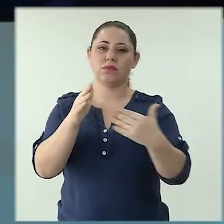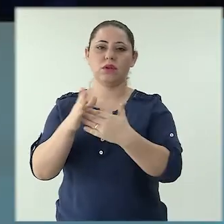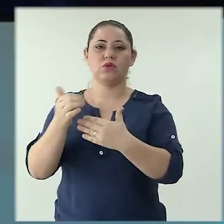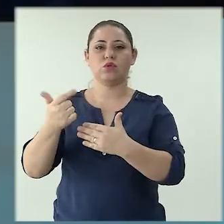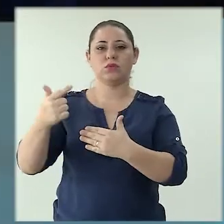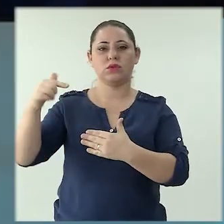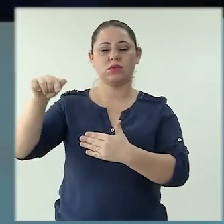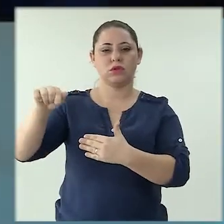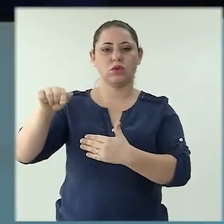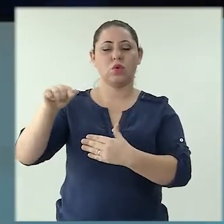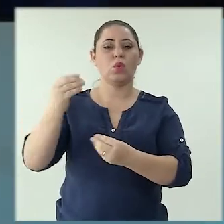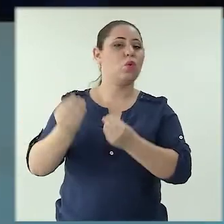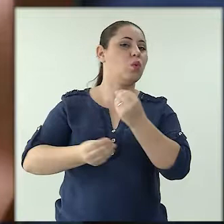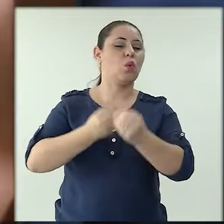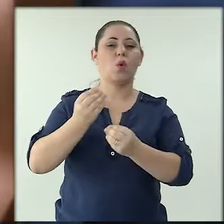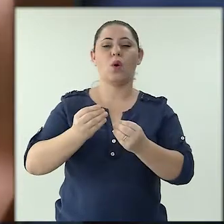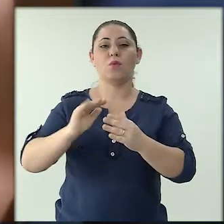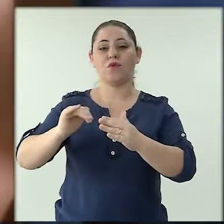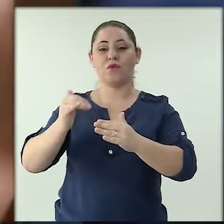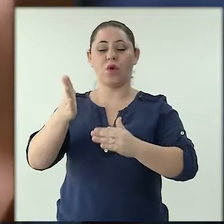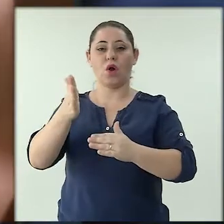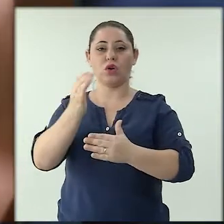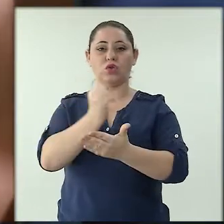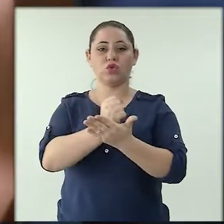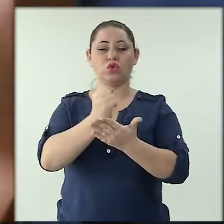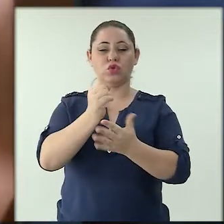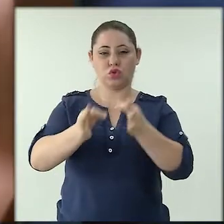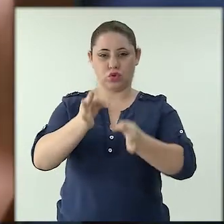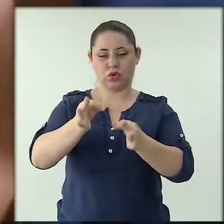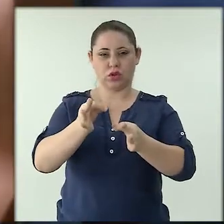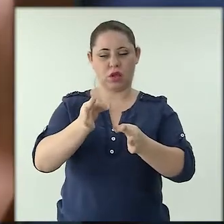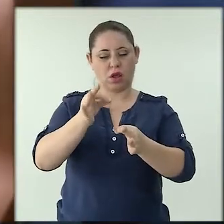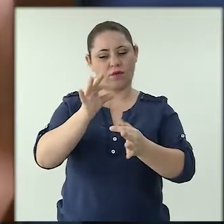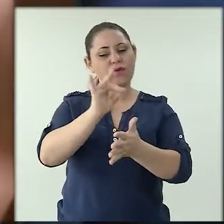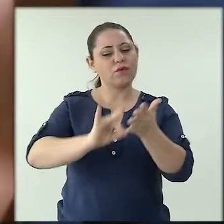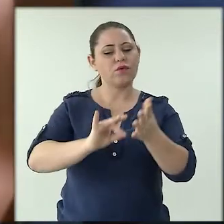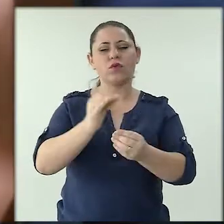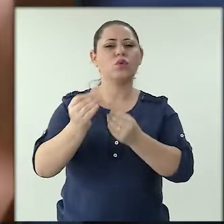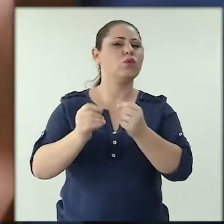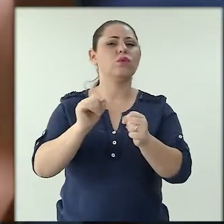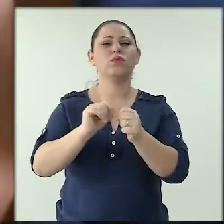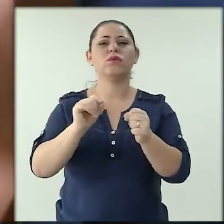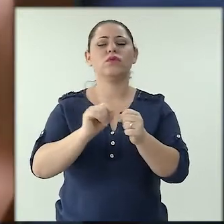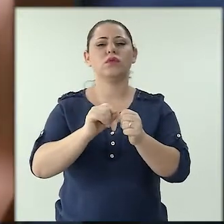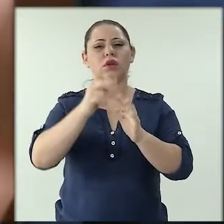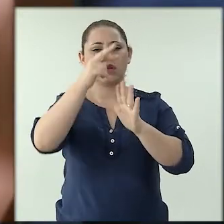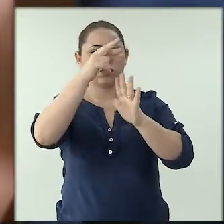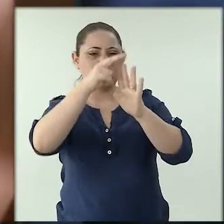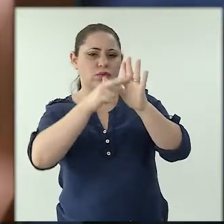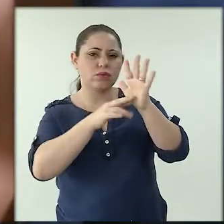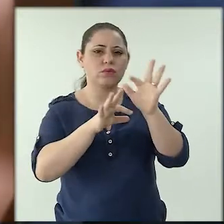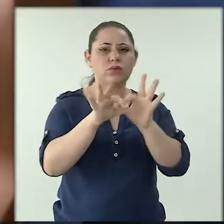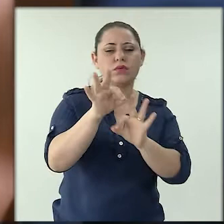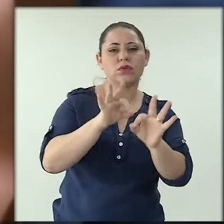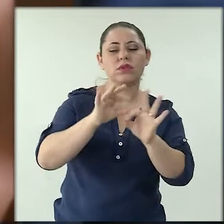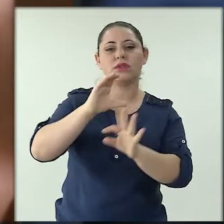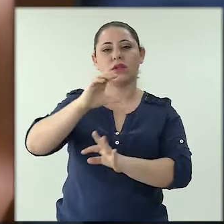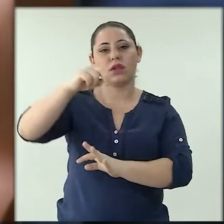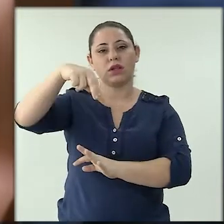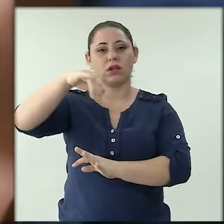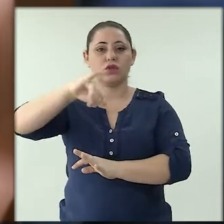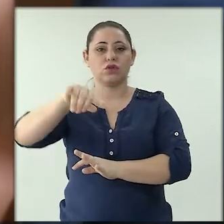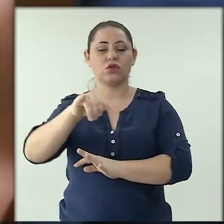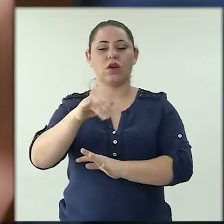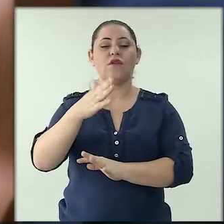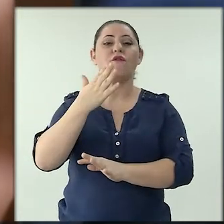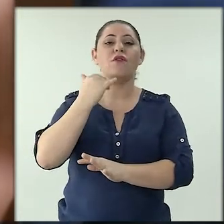Como que esses usucapiões extrajudiciais eram processados? Essa regulamentação do CNJ, ela facilitou muito, eu